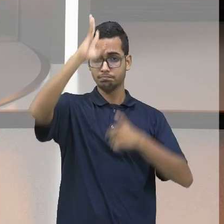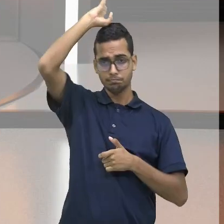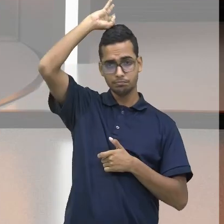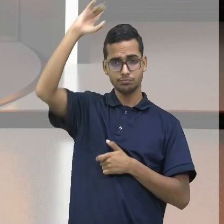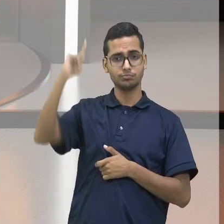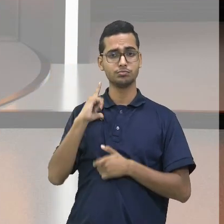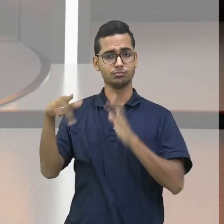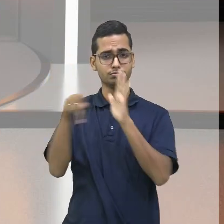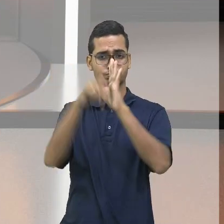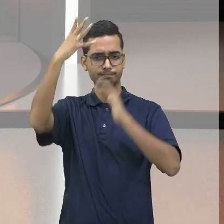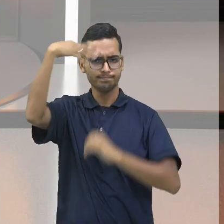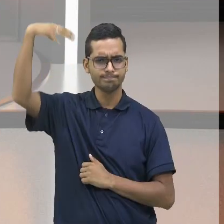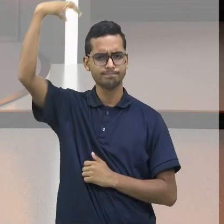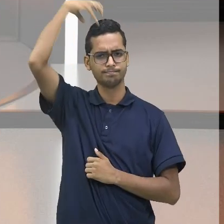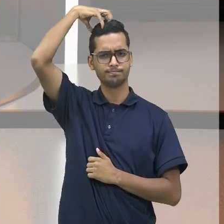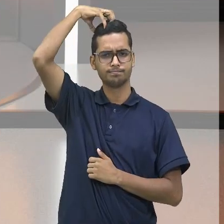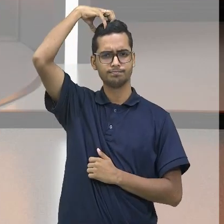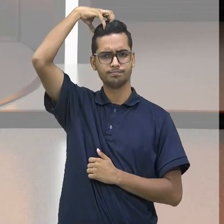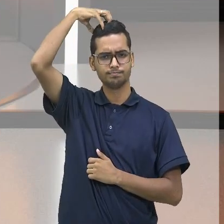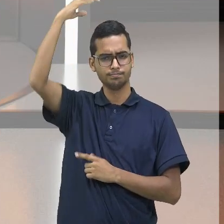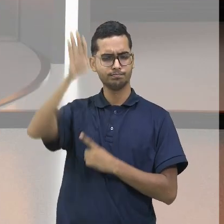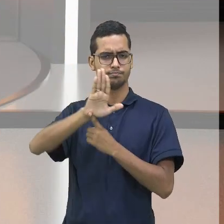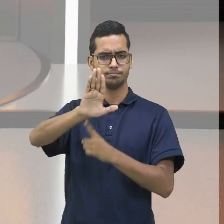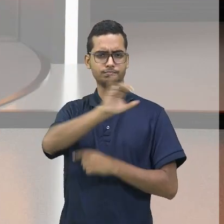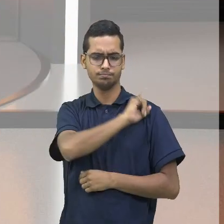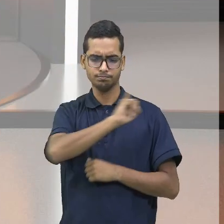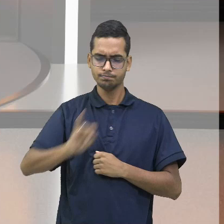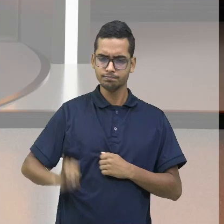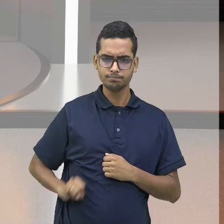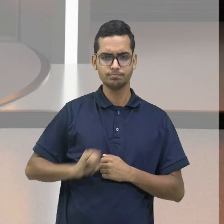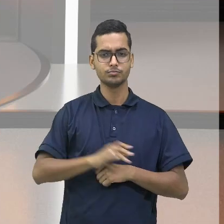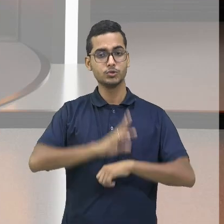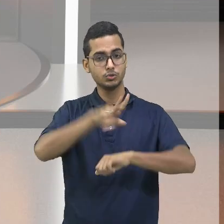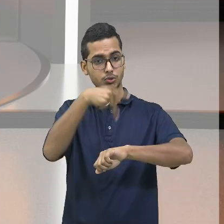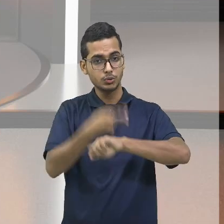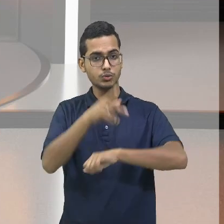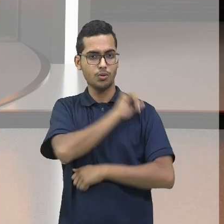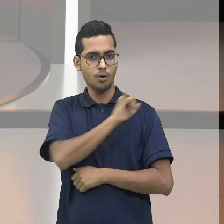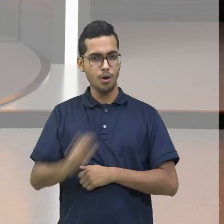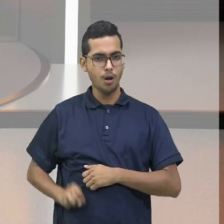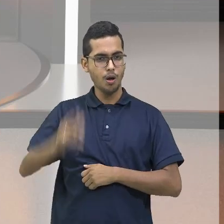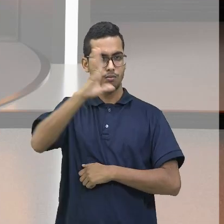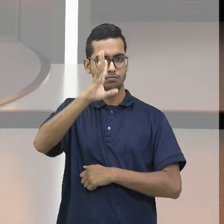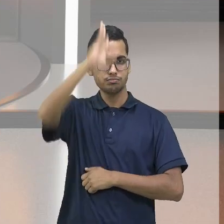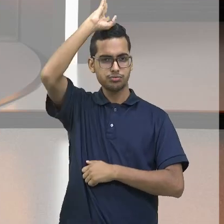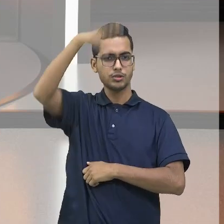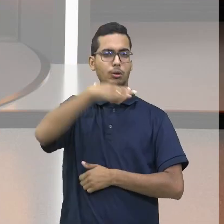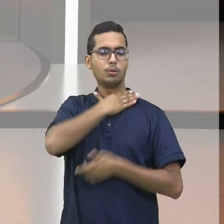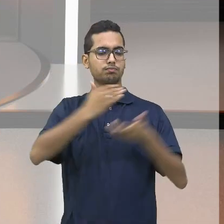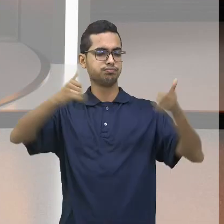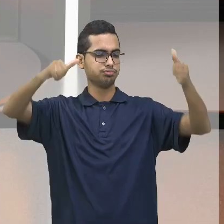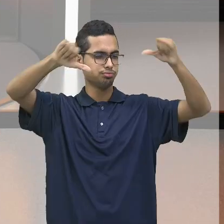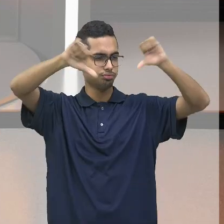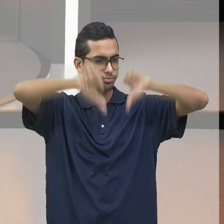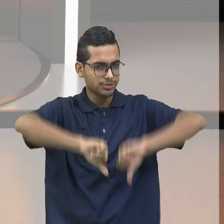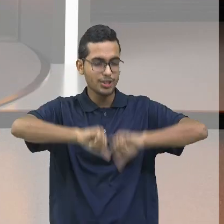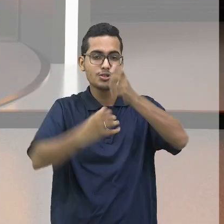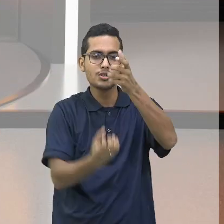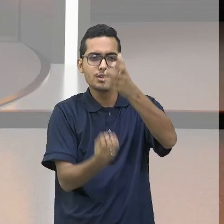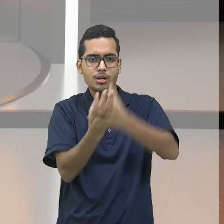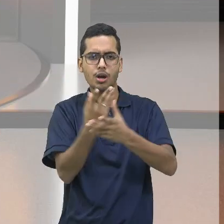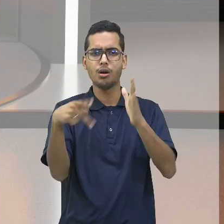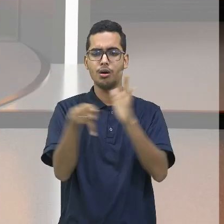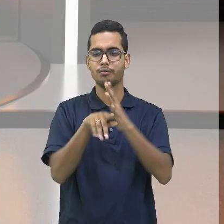do rei, a figura do imperador. Após a queda do império, você tem esses pequenos